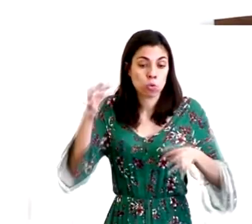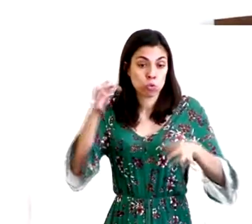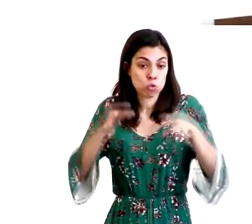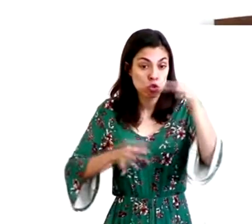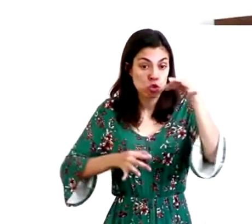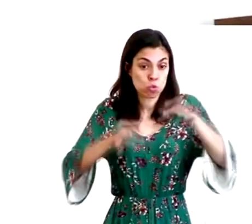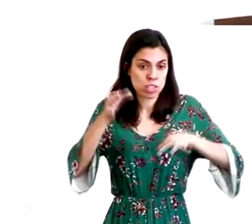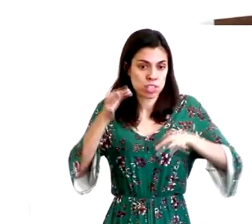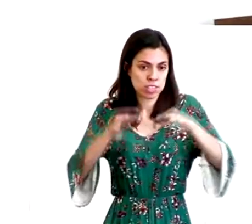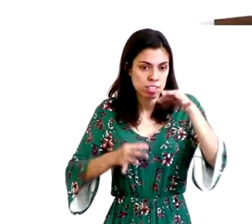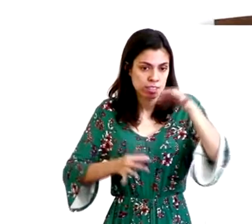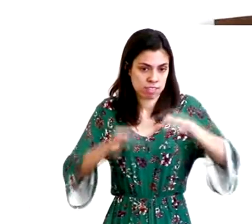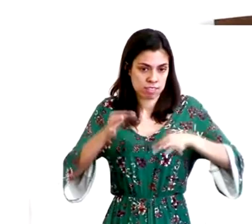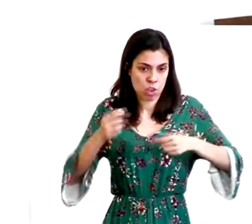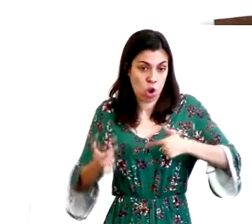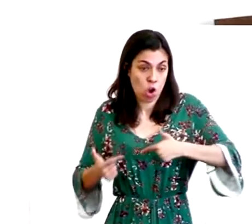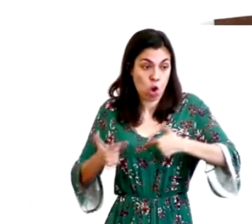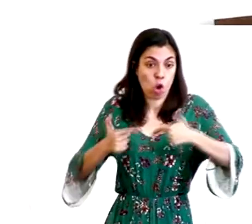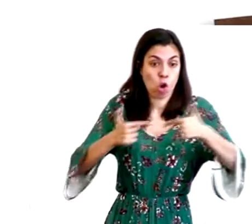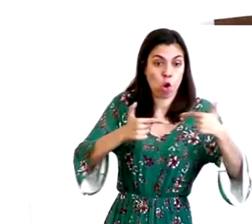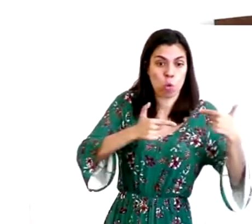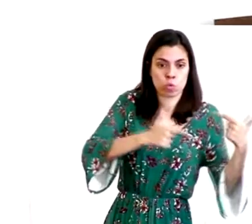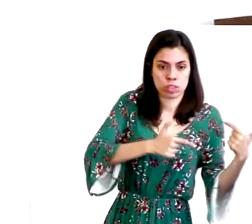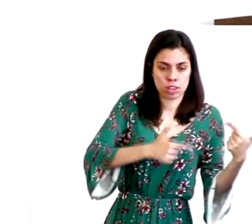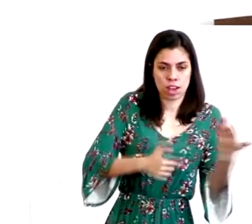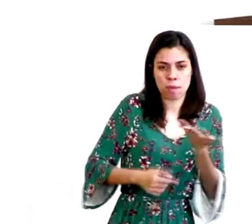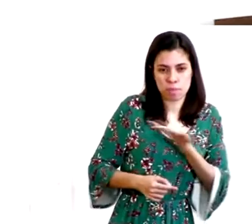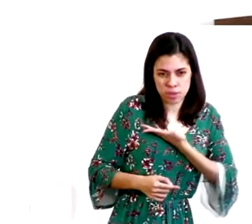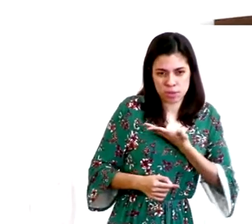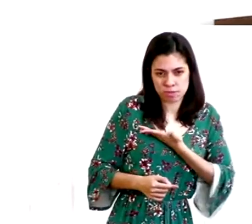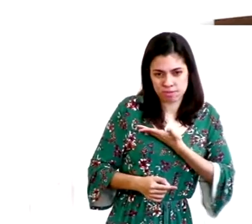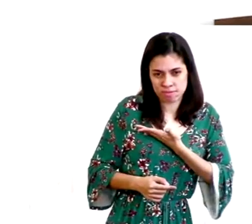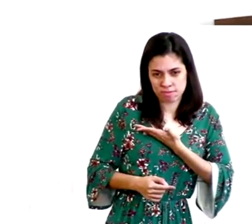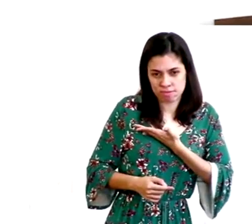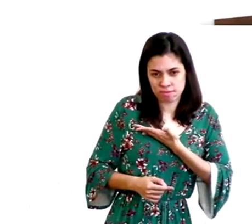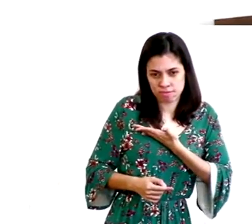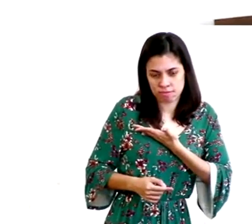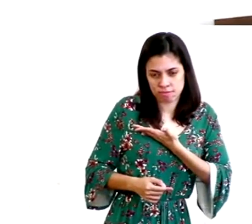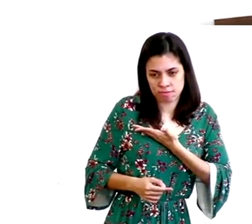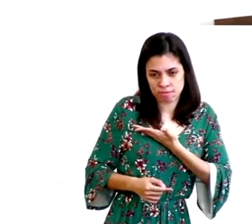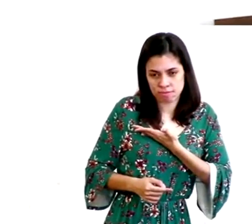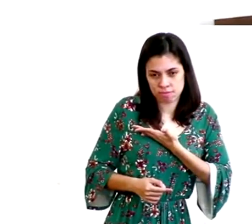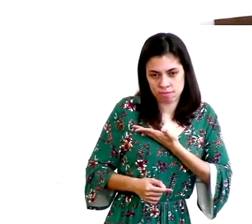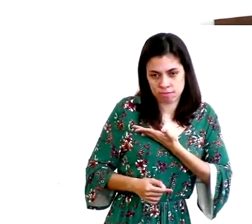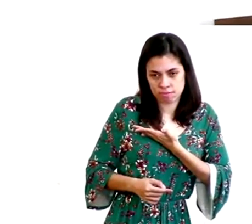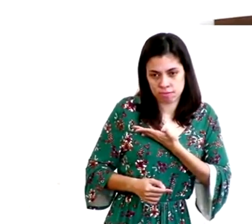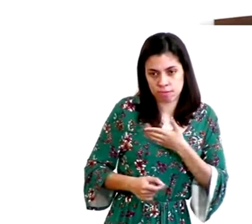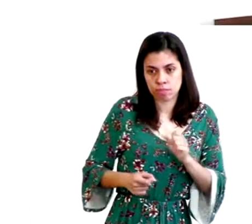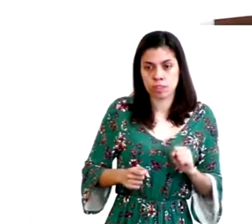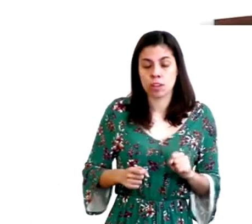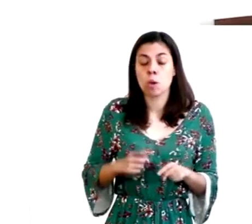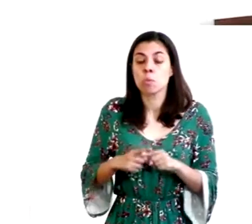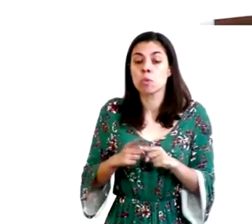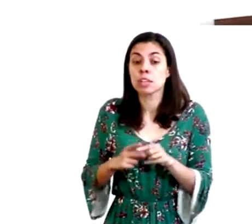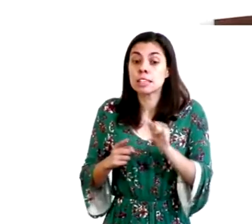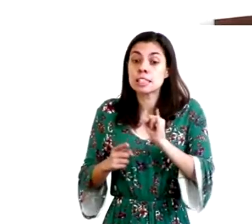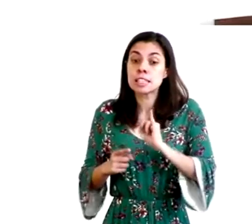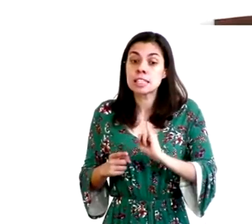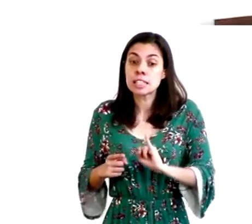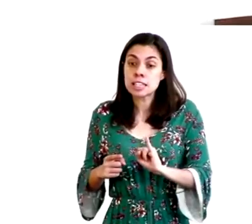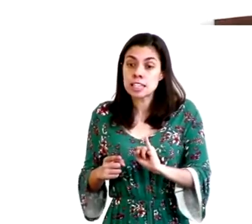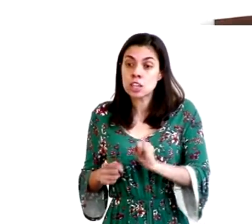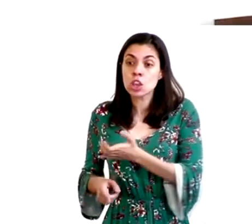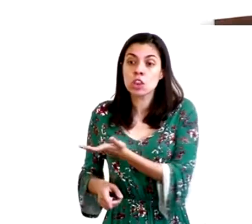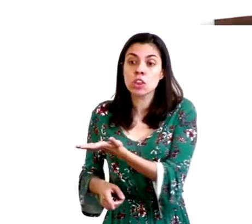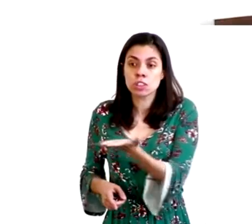do Monte, mas as pessoas conhecem este trecho. E é por causa disso que eu resolvi, queridos, no